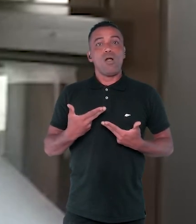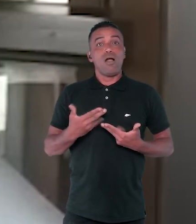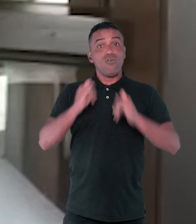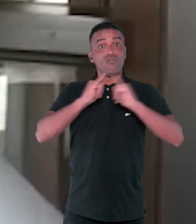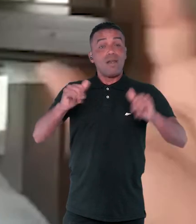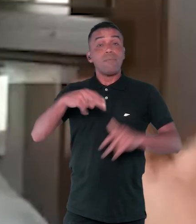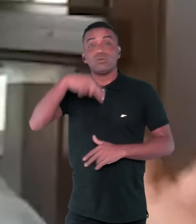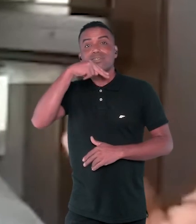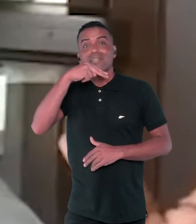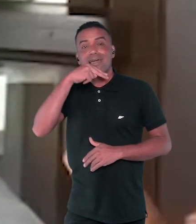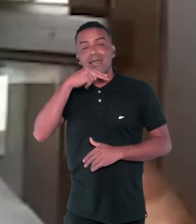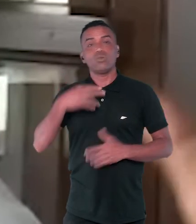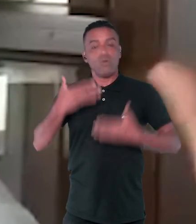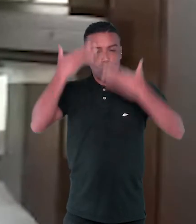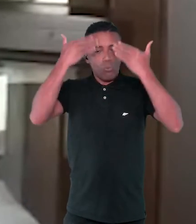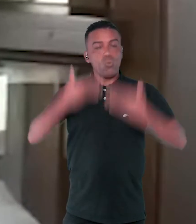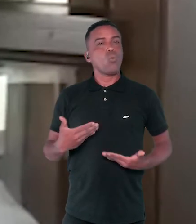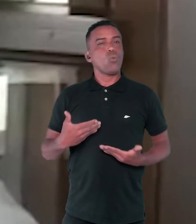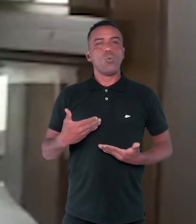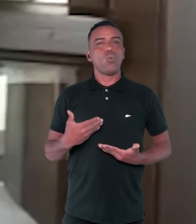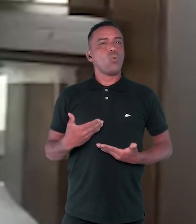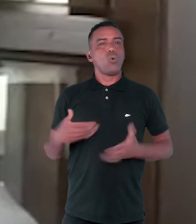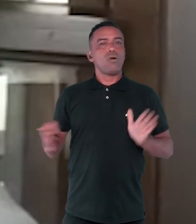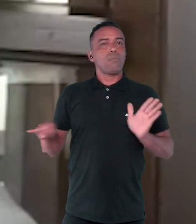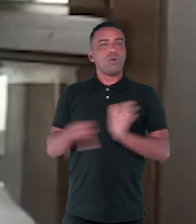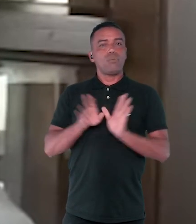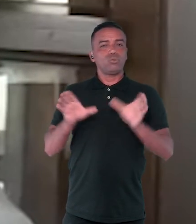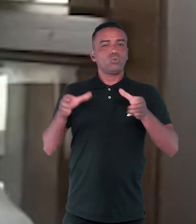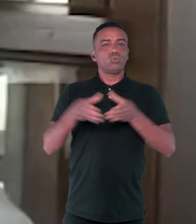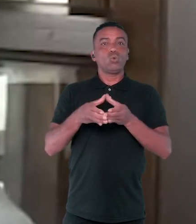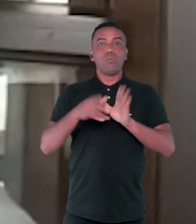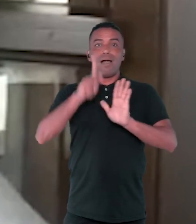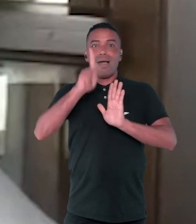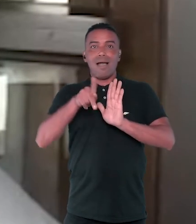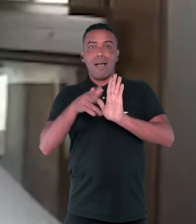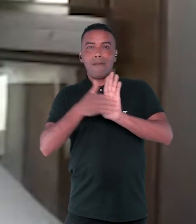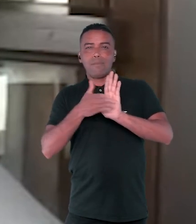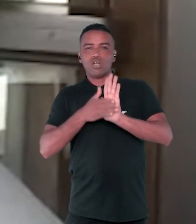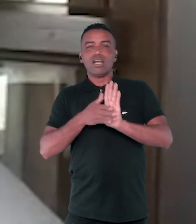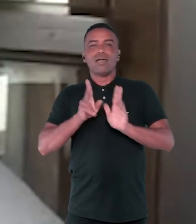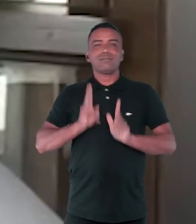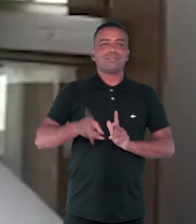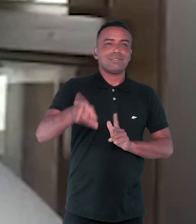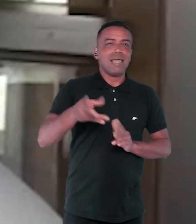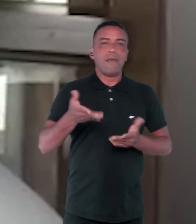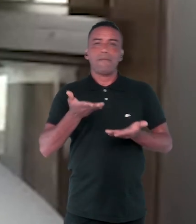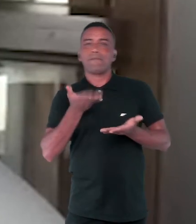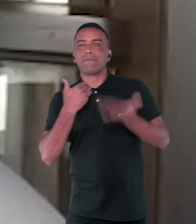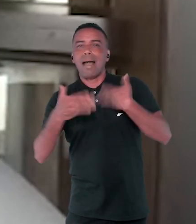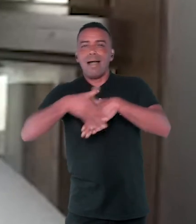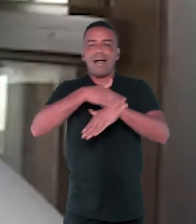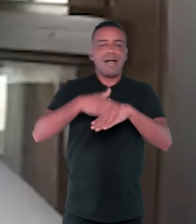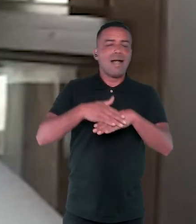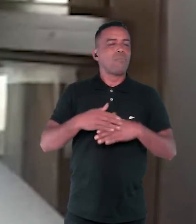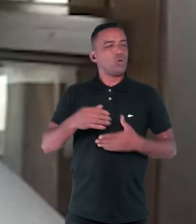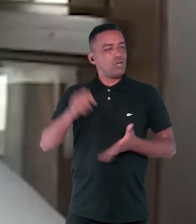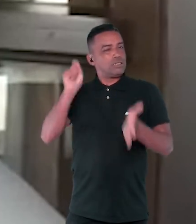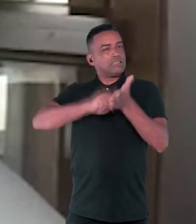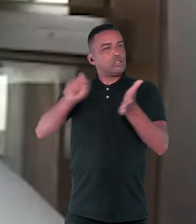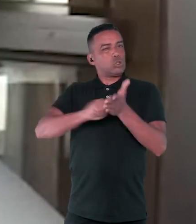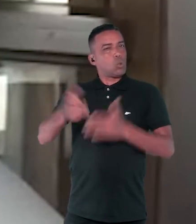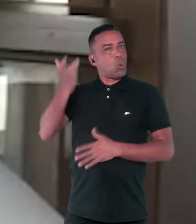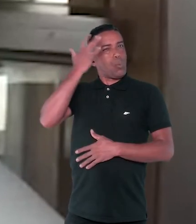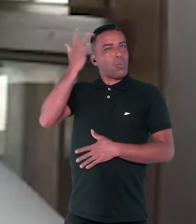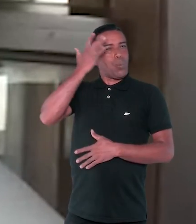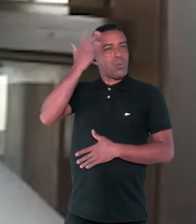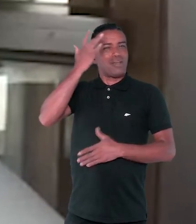feliz. Que nem eu, que agora já posso dizer para os meus netos: estou na turma do Sempre um Papo. Eu sou um